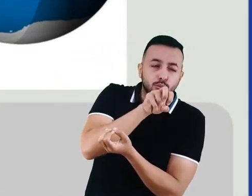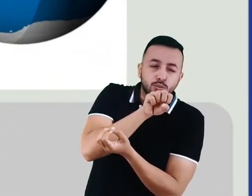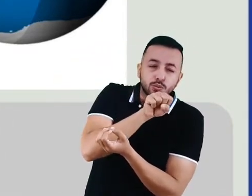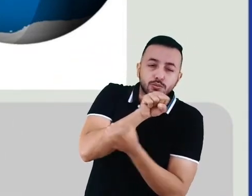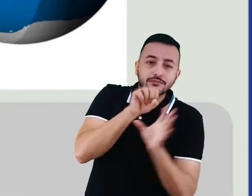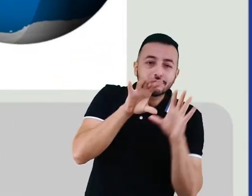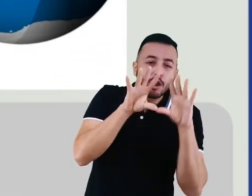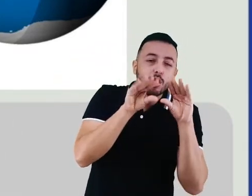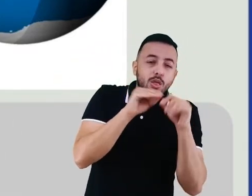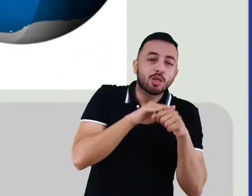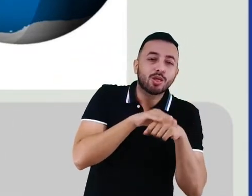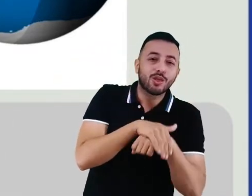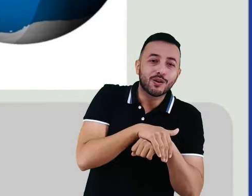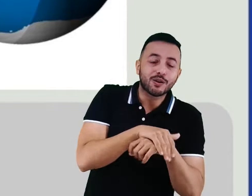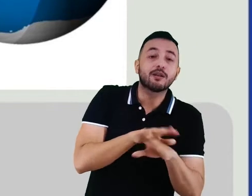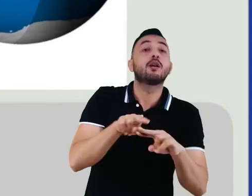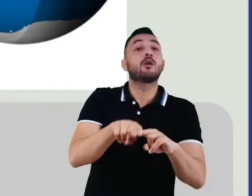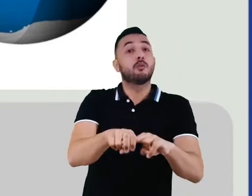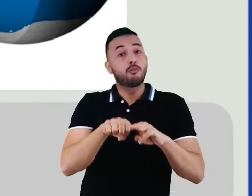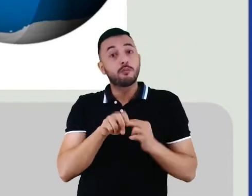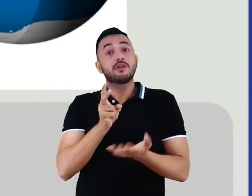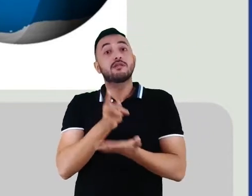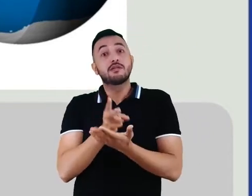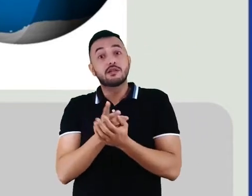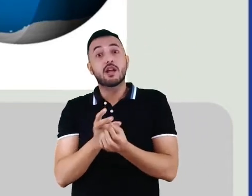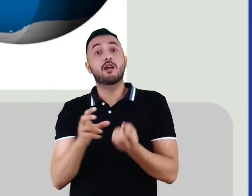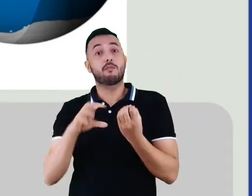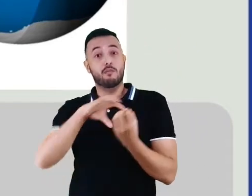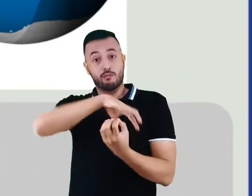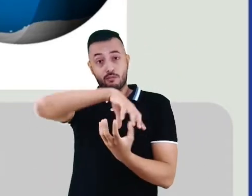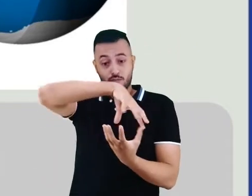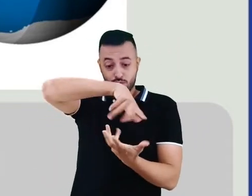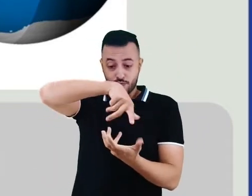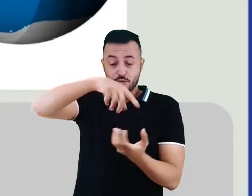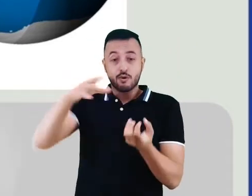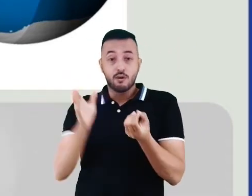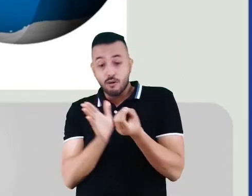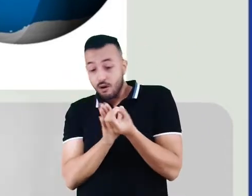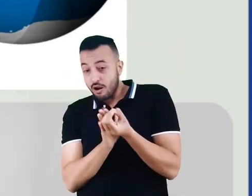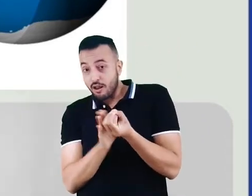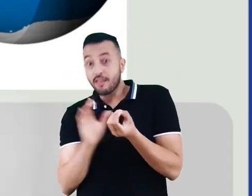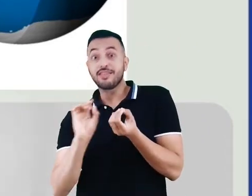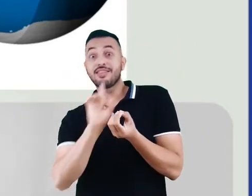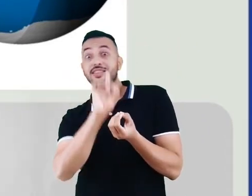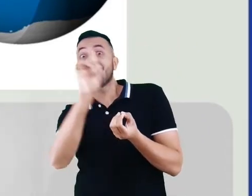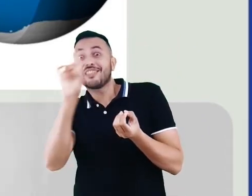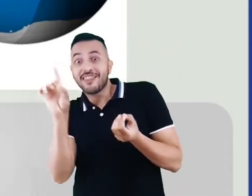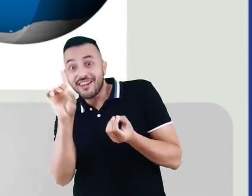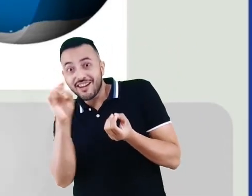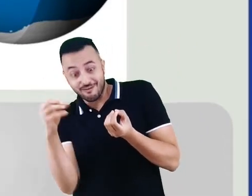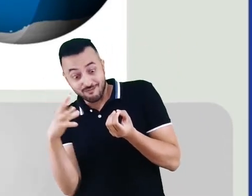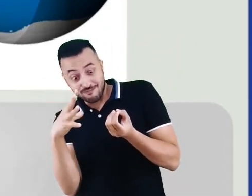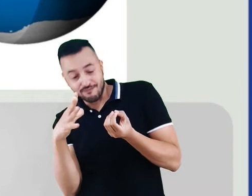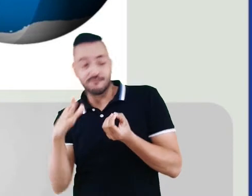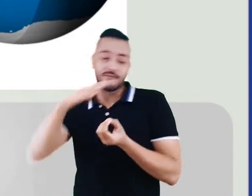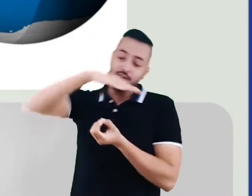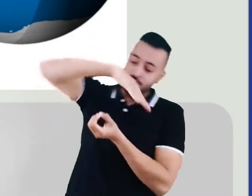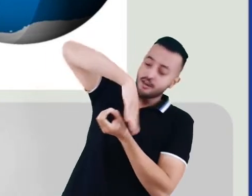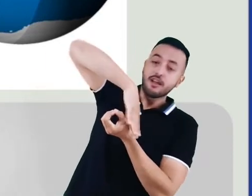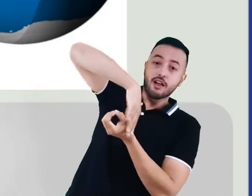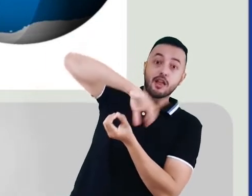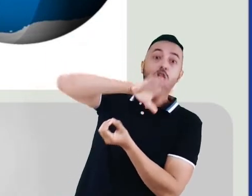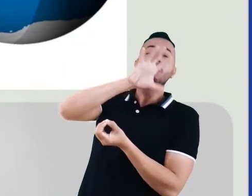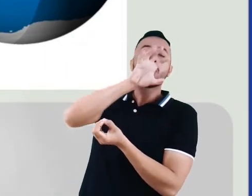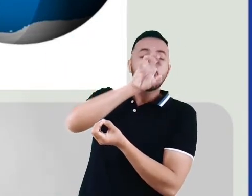Por isso que de um lado do planeta Terra é sempre dia e do outro lado é sempre noite. Quando a Terra gira,